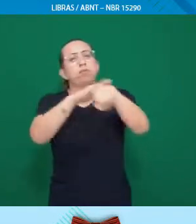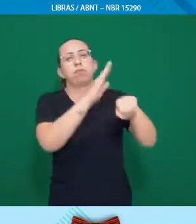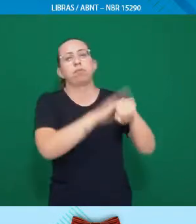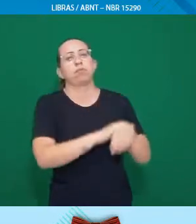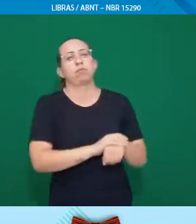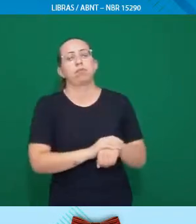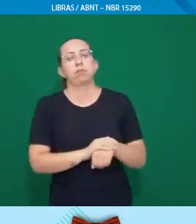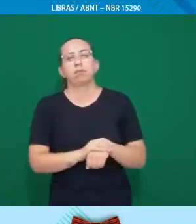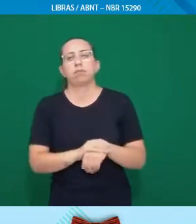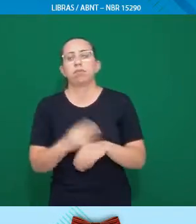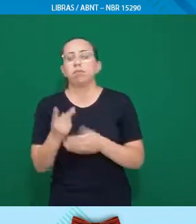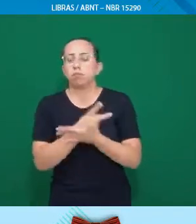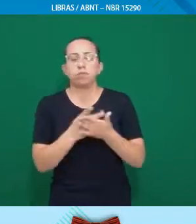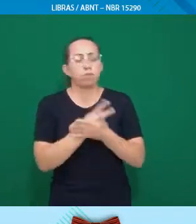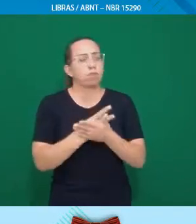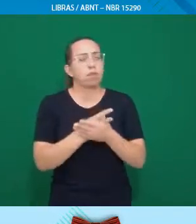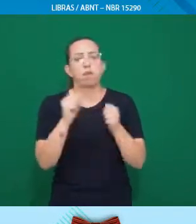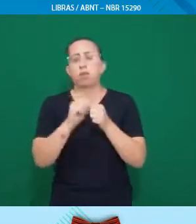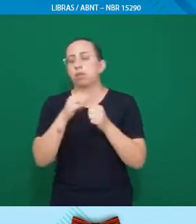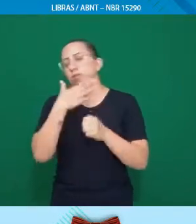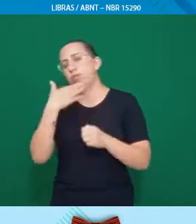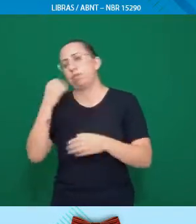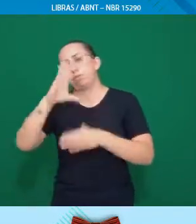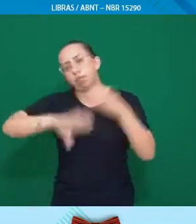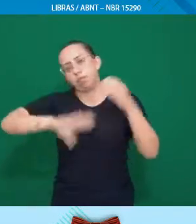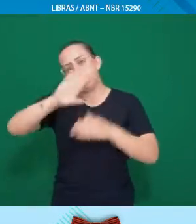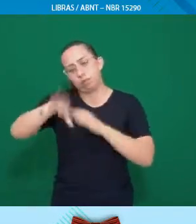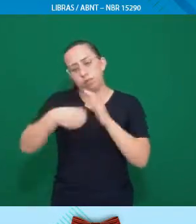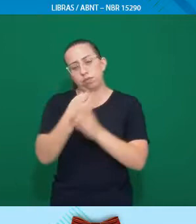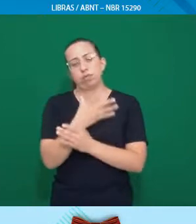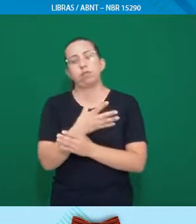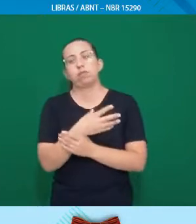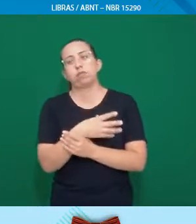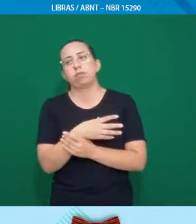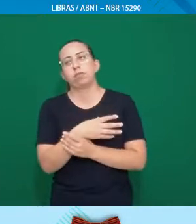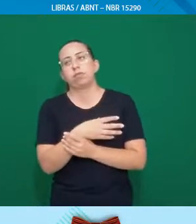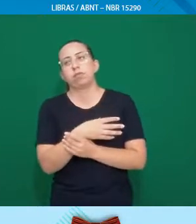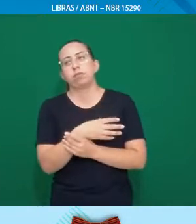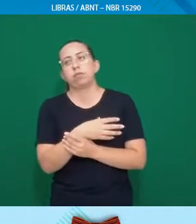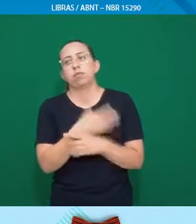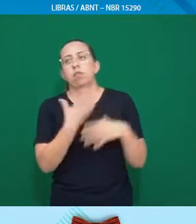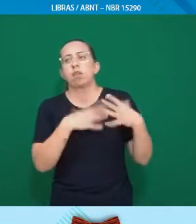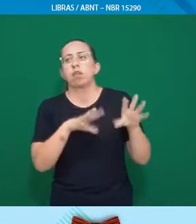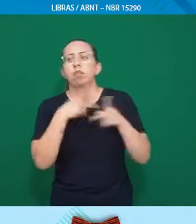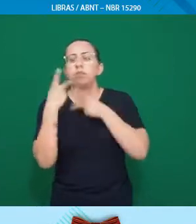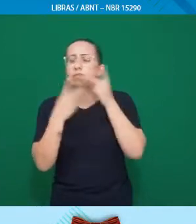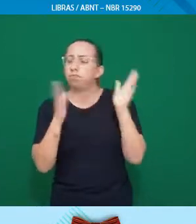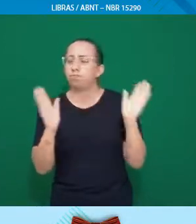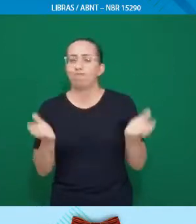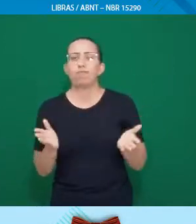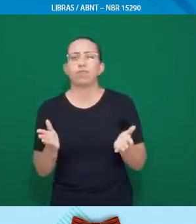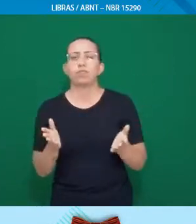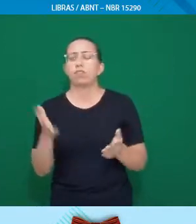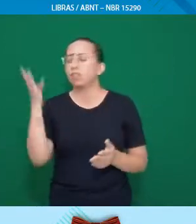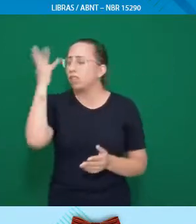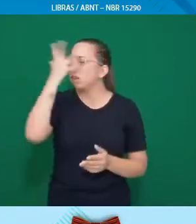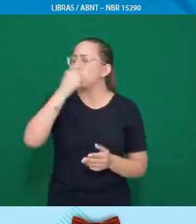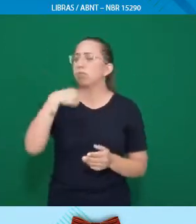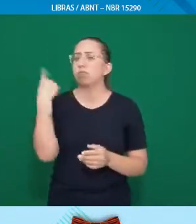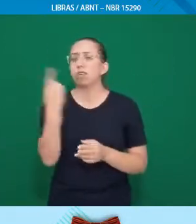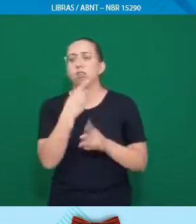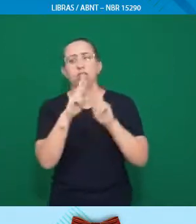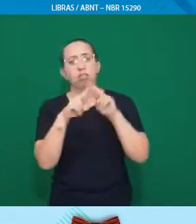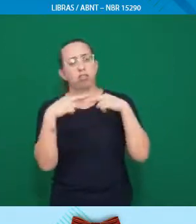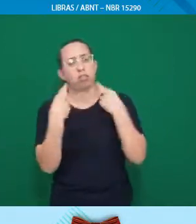buscar com que Campos Novos seja o áudio e eu não queria falar isso hoje foi foi tão